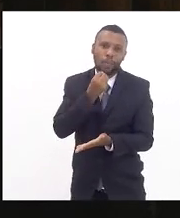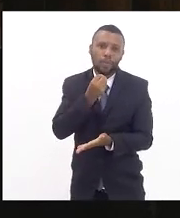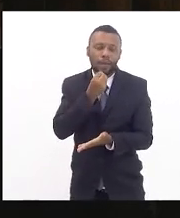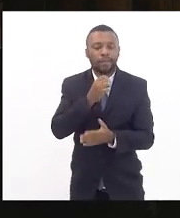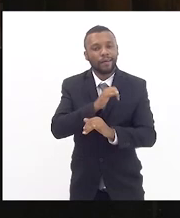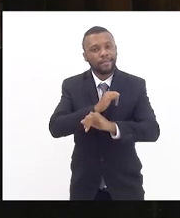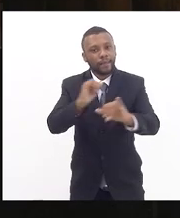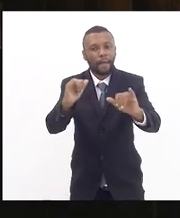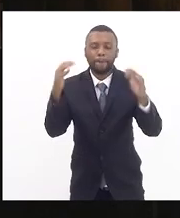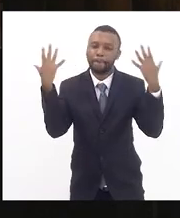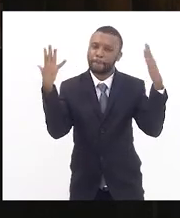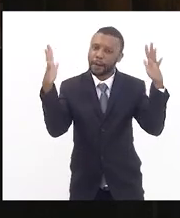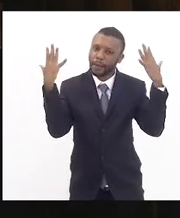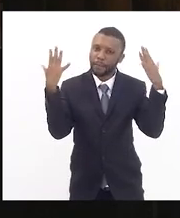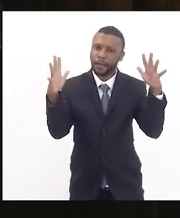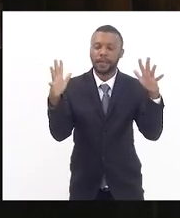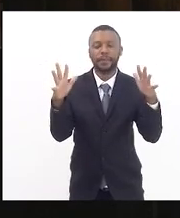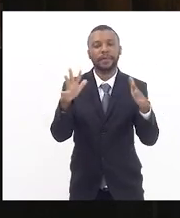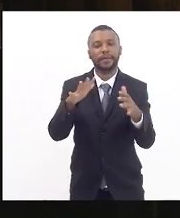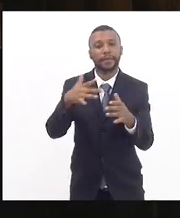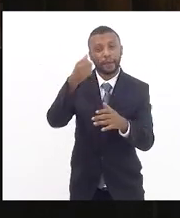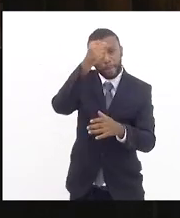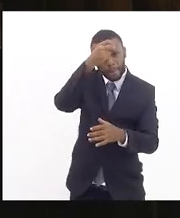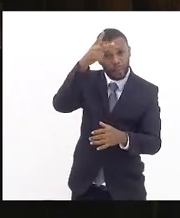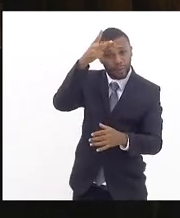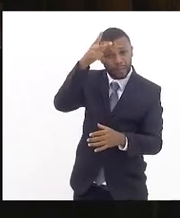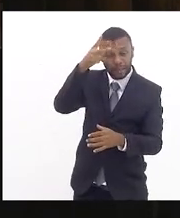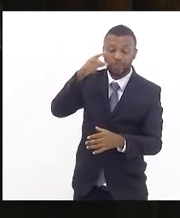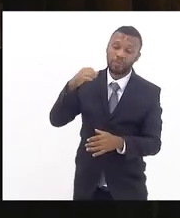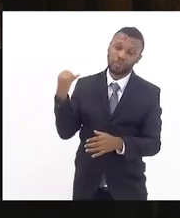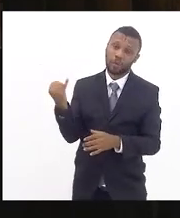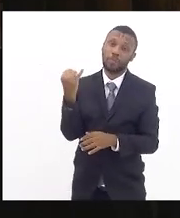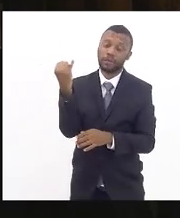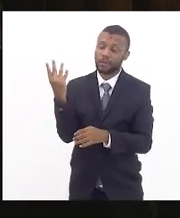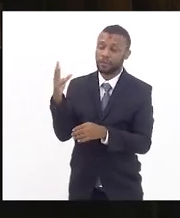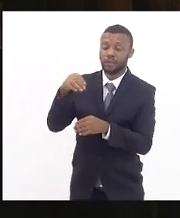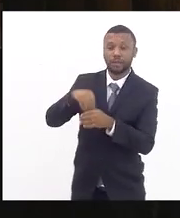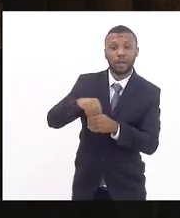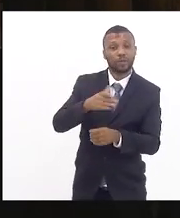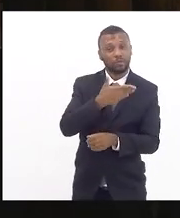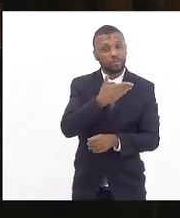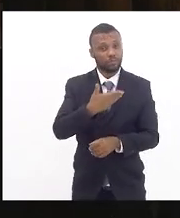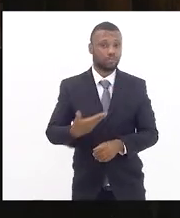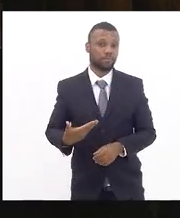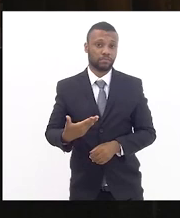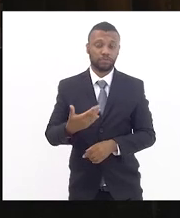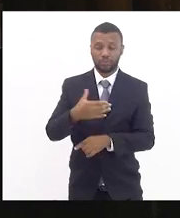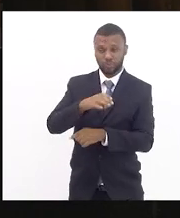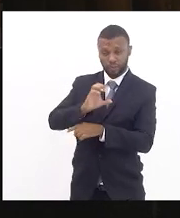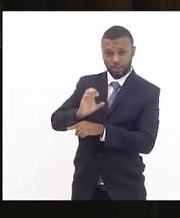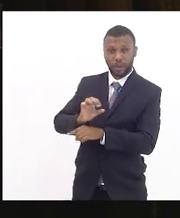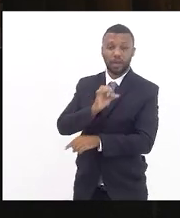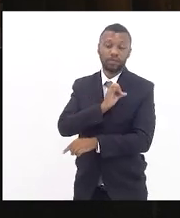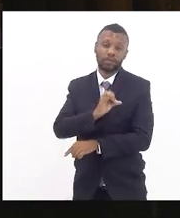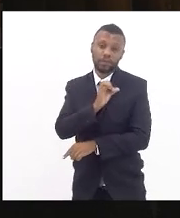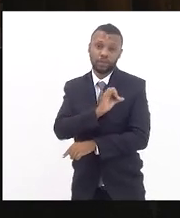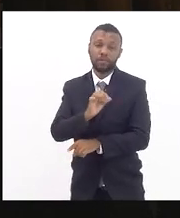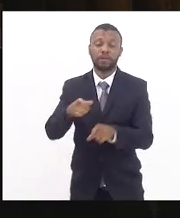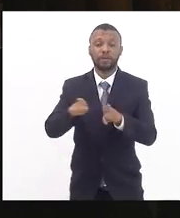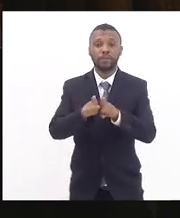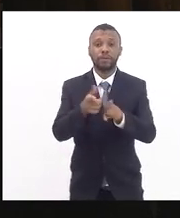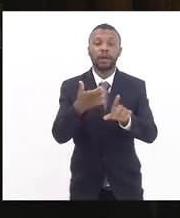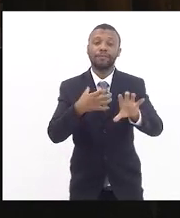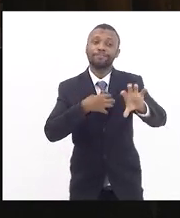parabenizar esse município tão importante do nosso estado e me solidarizar com todos os familiares que teve um ente